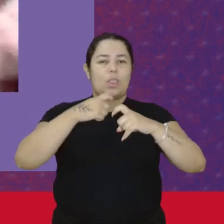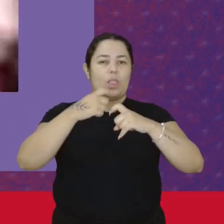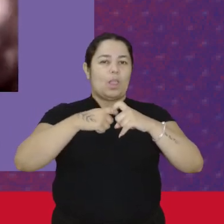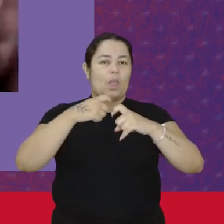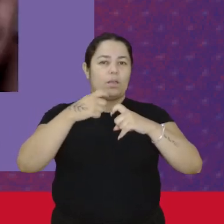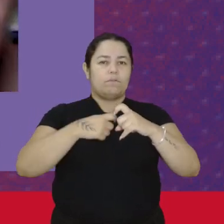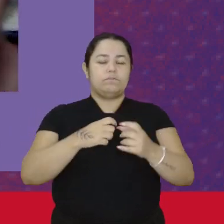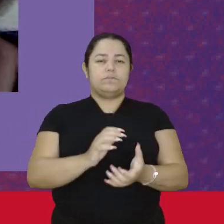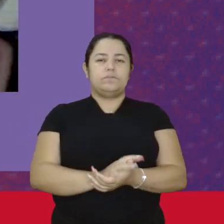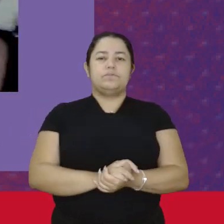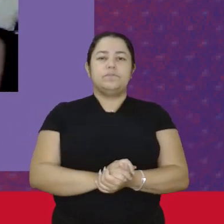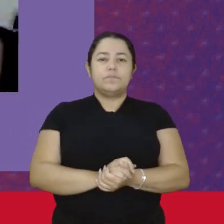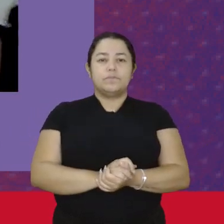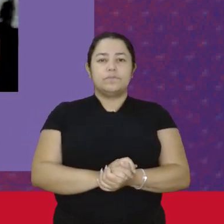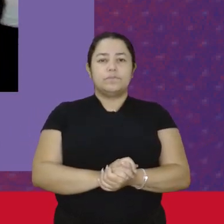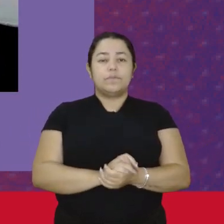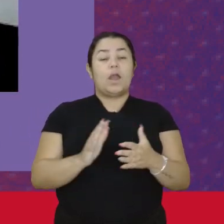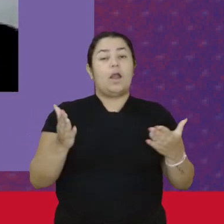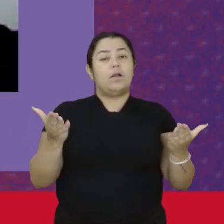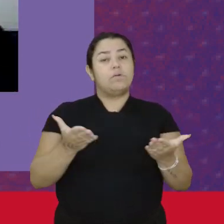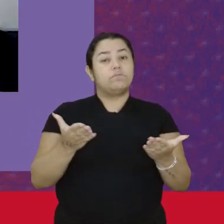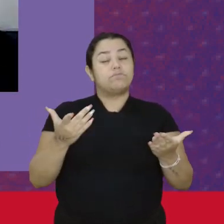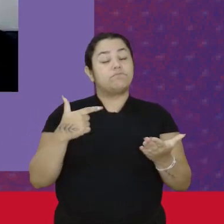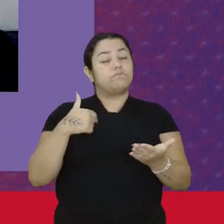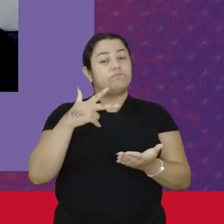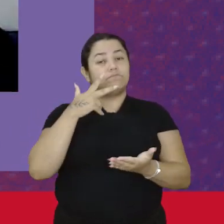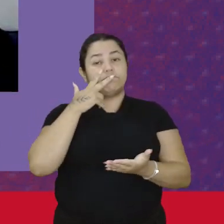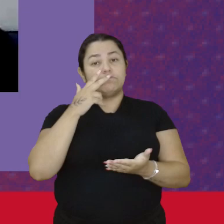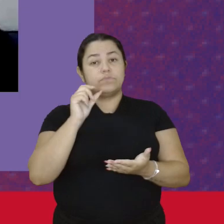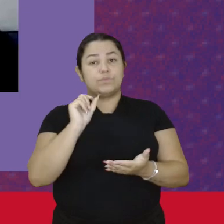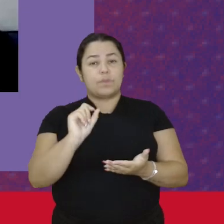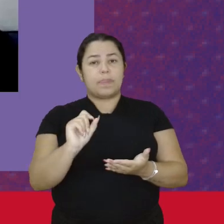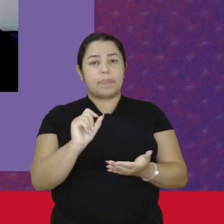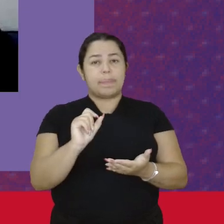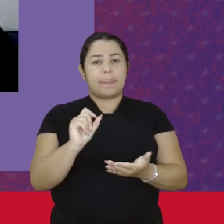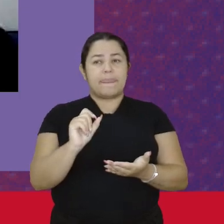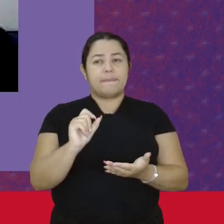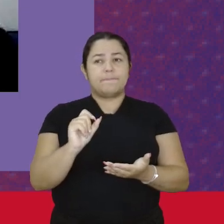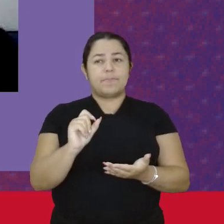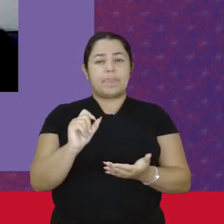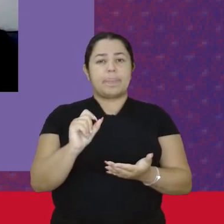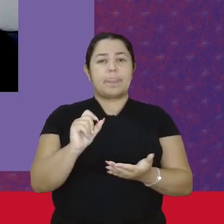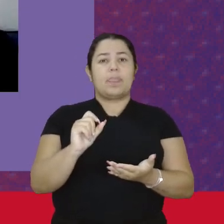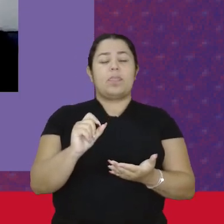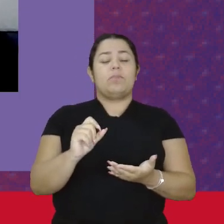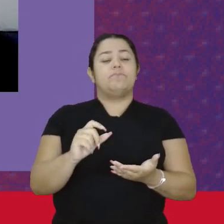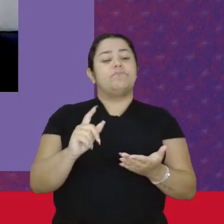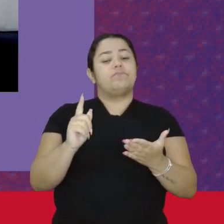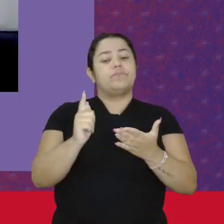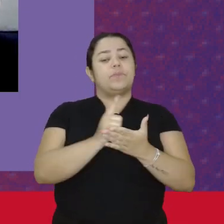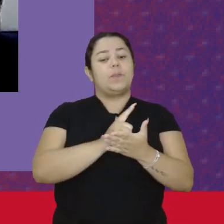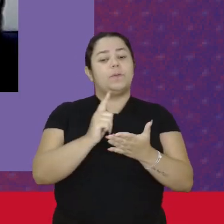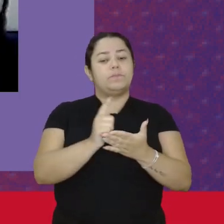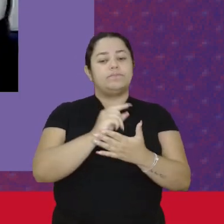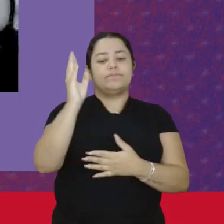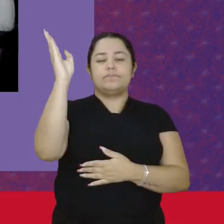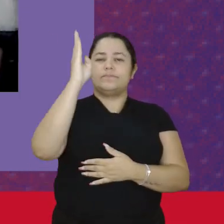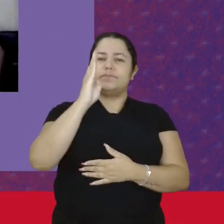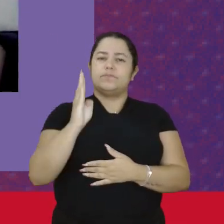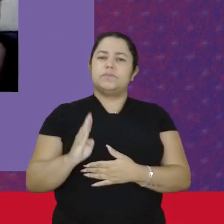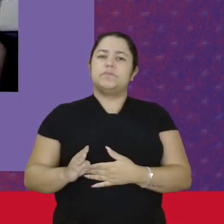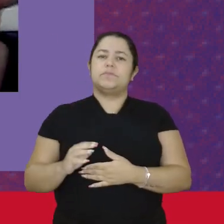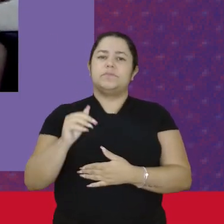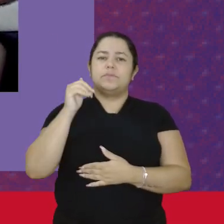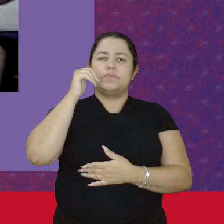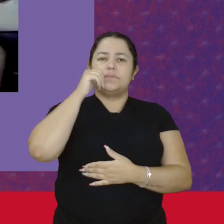quê. Então, agora, eu acho que o jornal O Brasil Mulher, ele